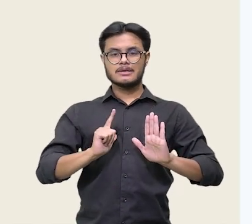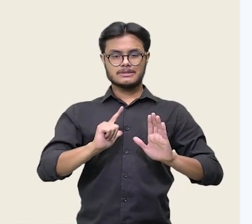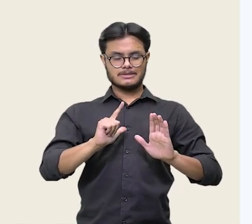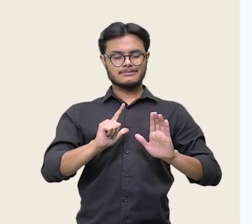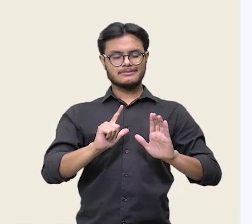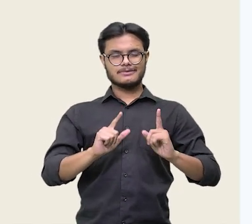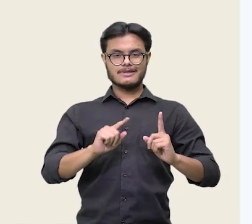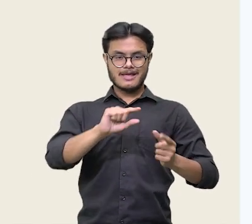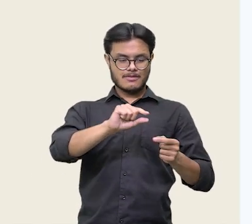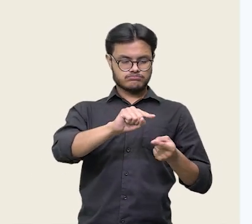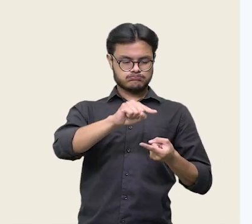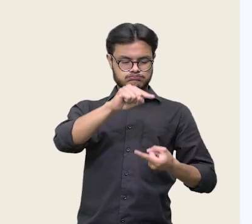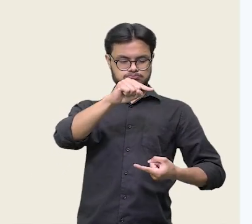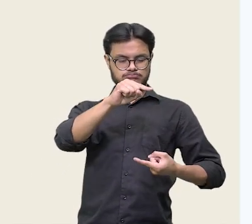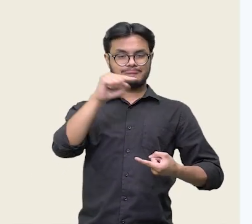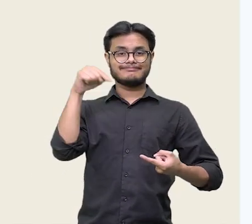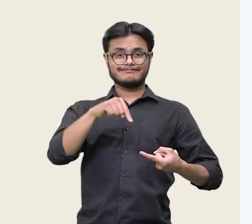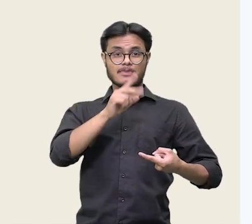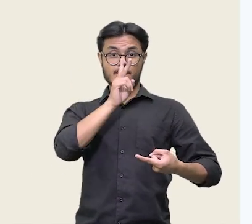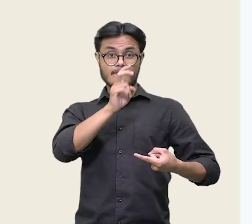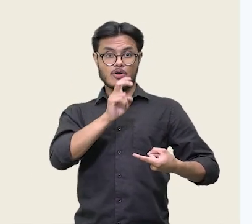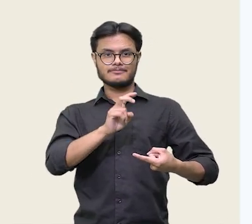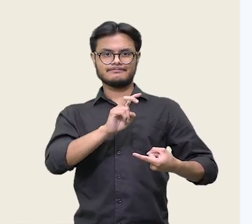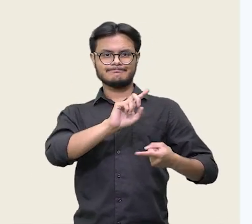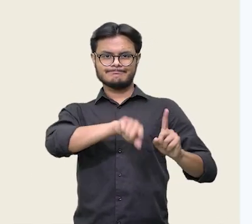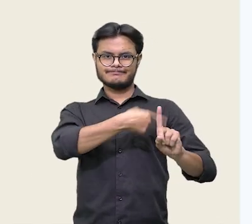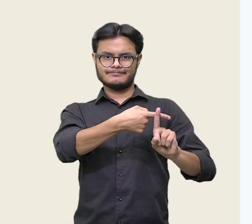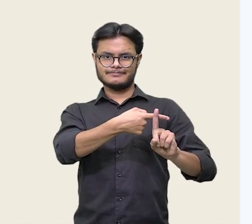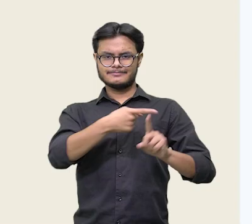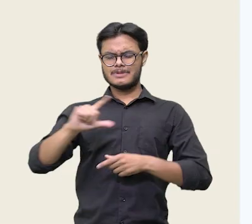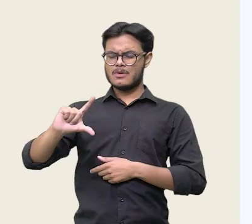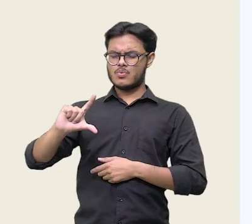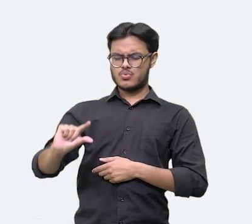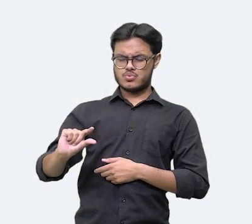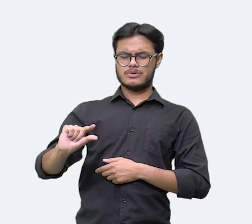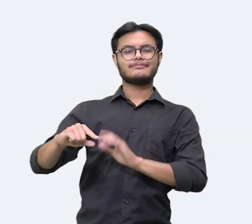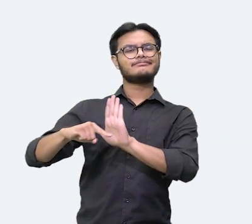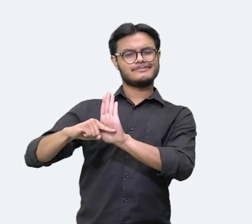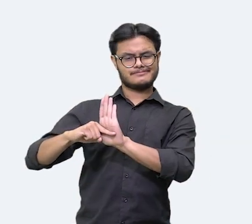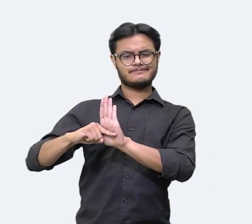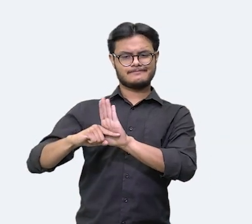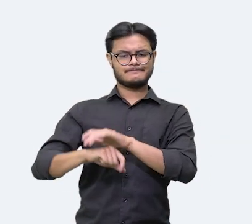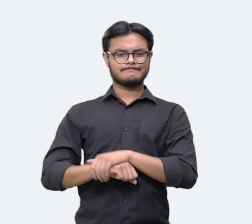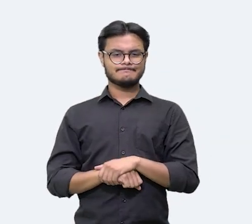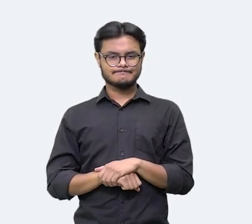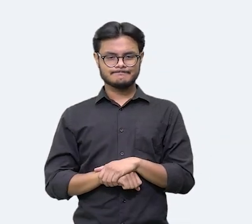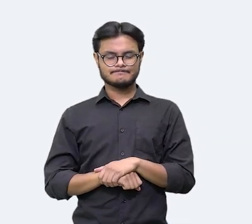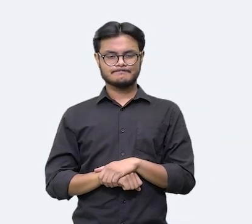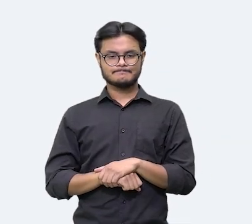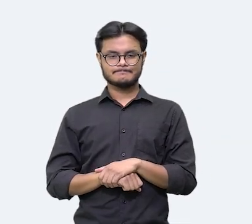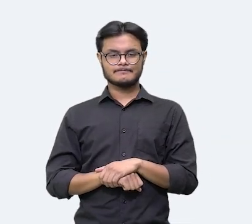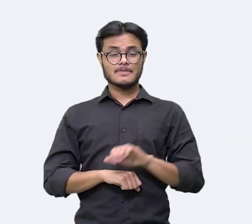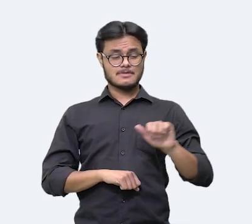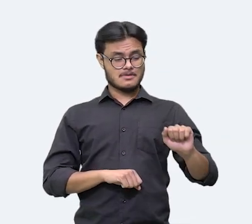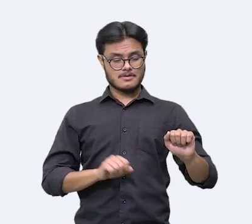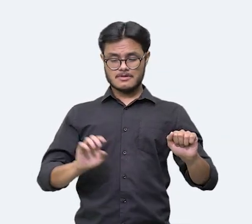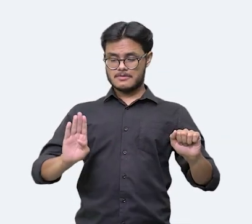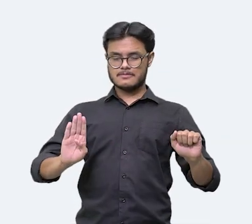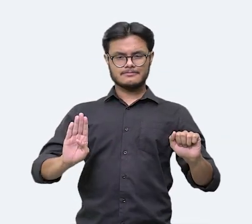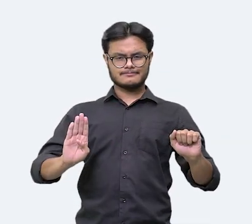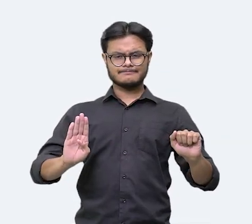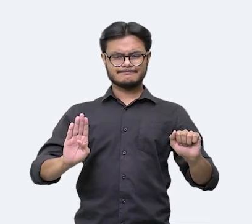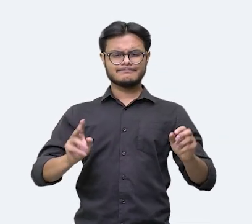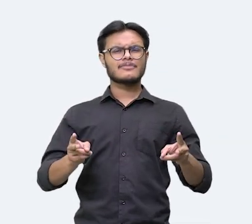que representa um polo positivo, e uma placa menor, que representa um polo negativo. Só que tem uma